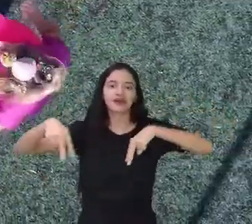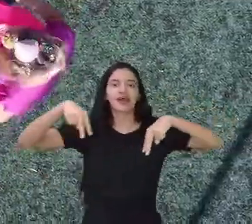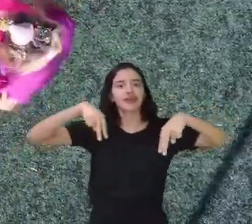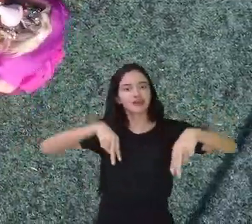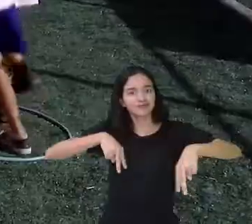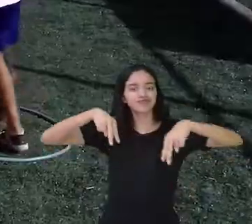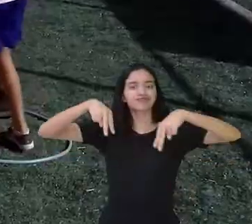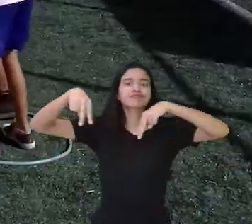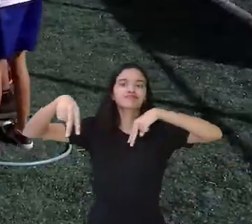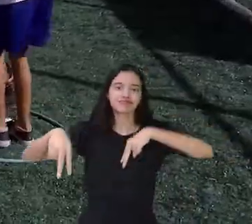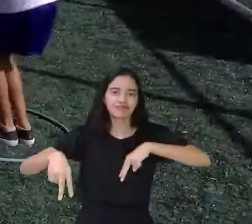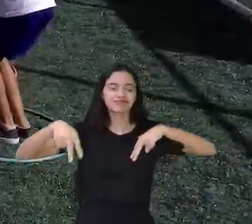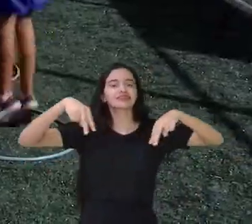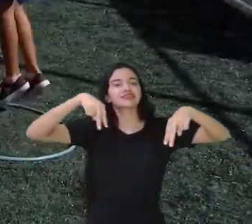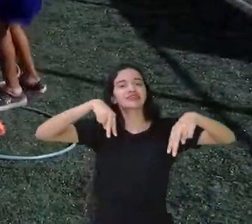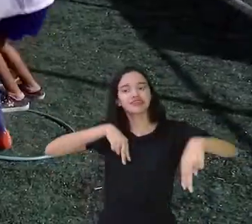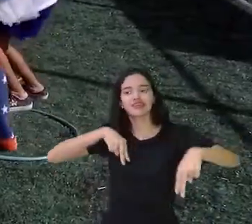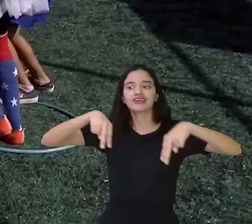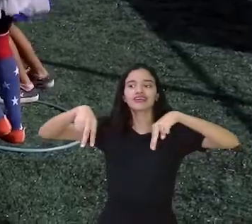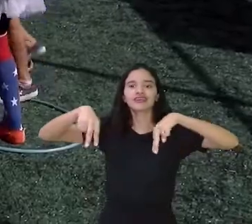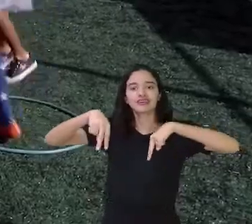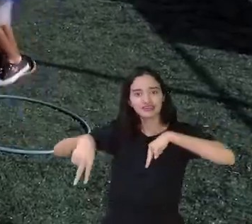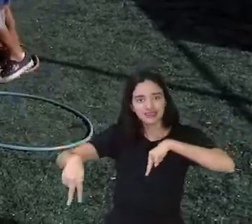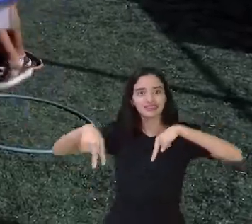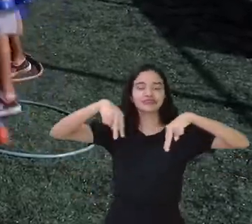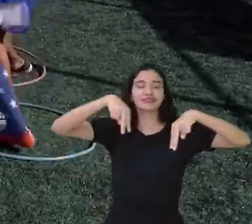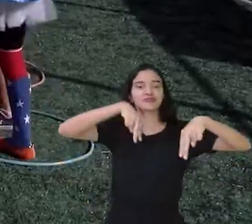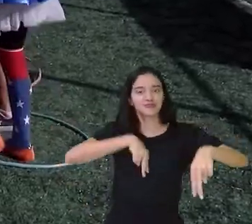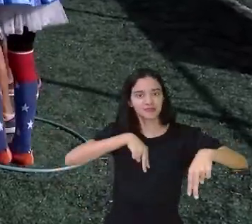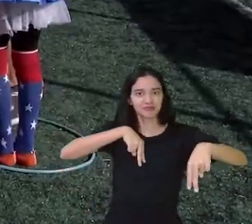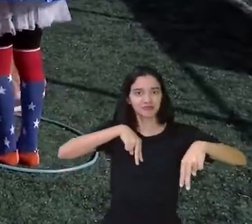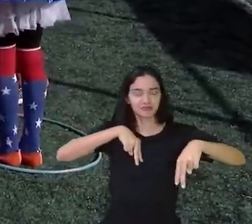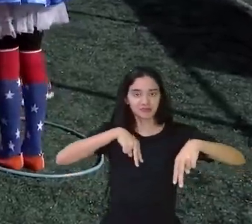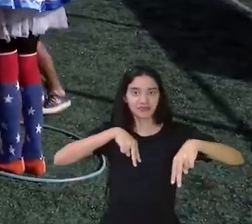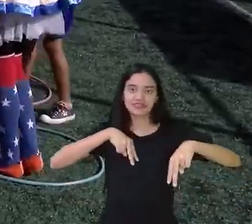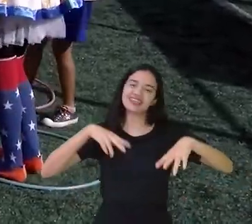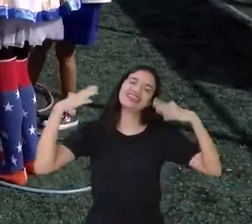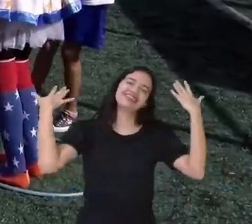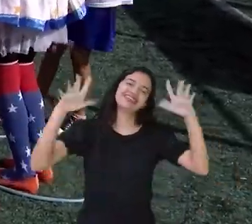com guerreiros fazem zigue, zigue,